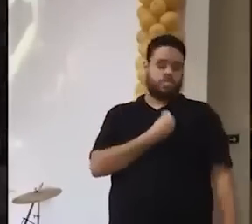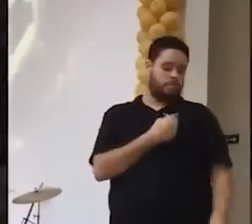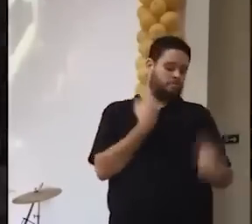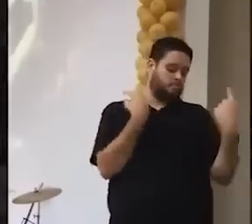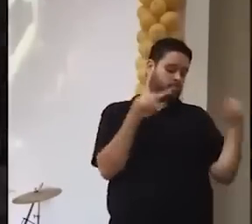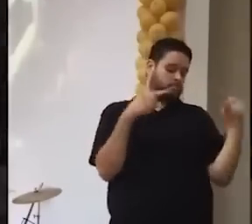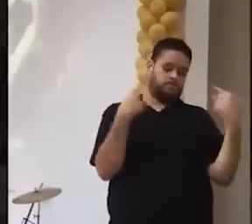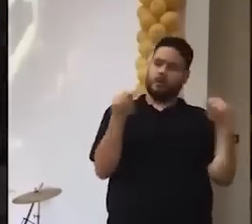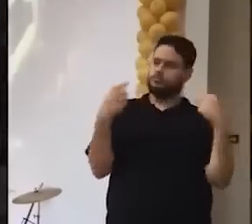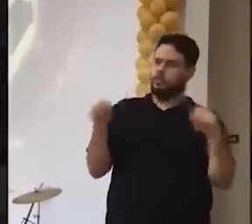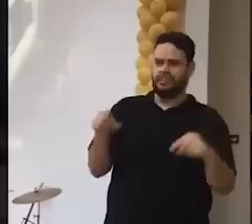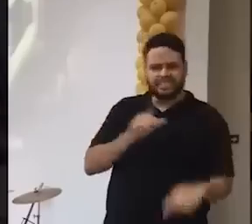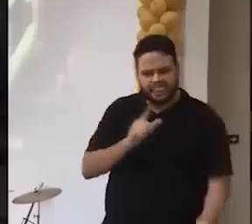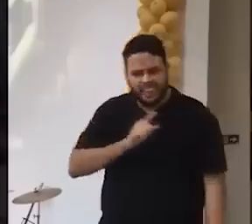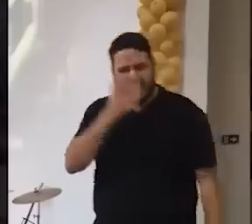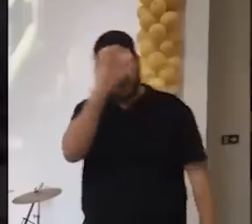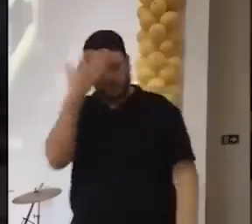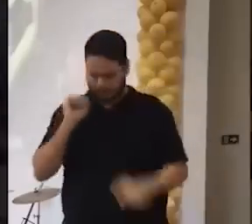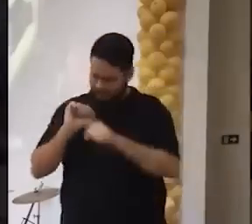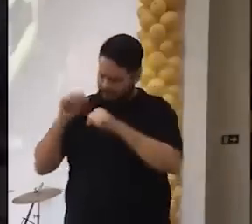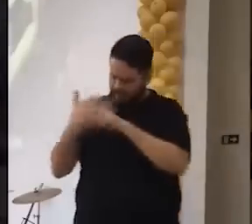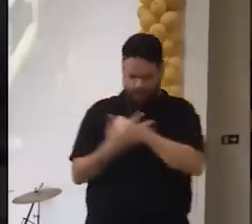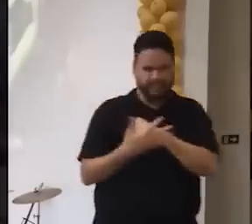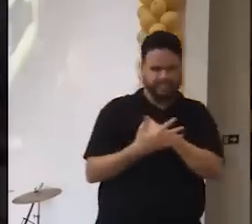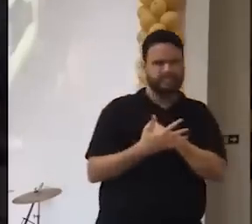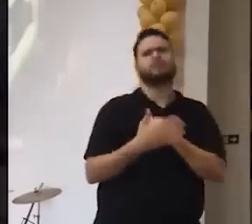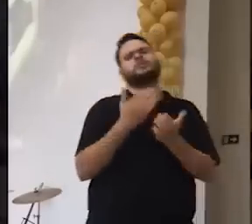pandemia, então, tem muita gente amarga.